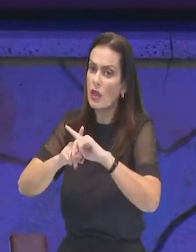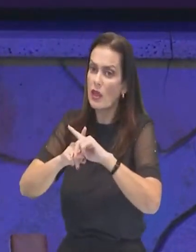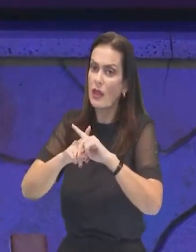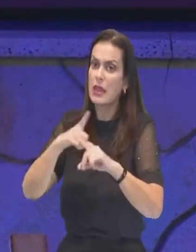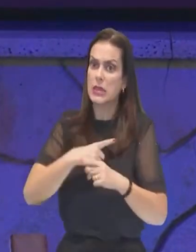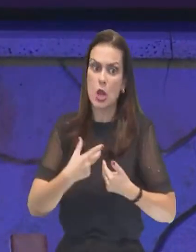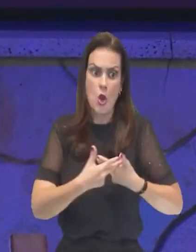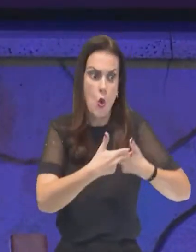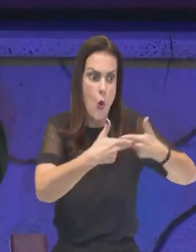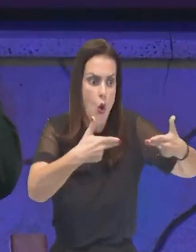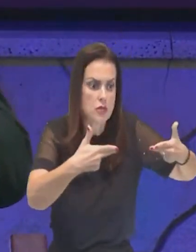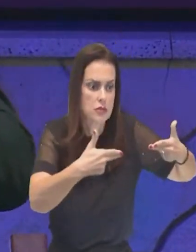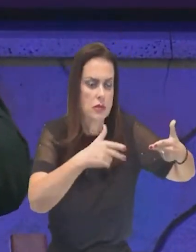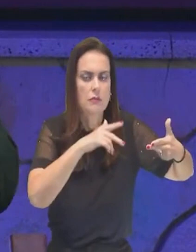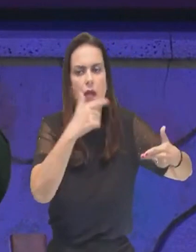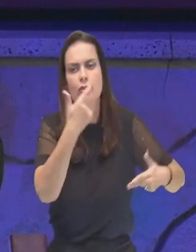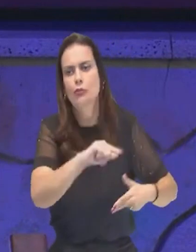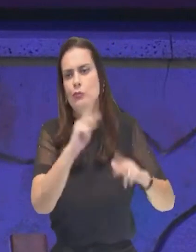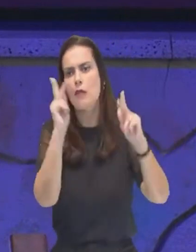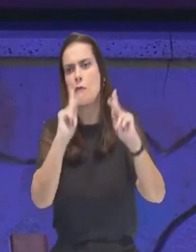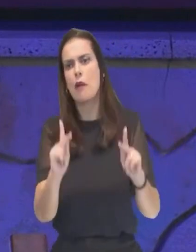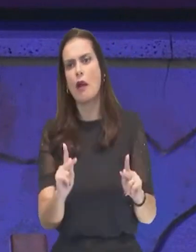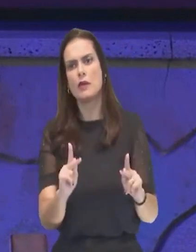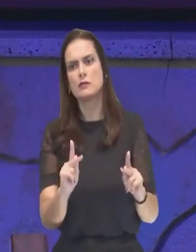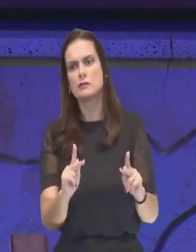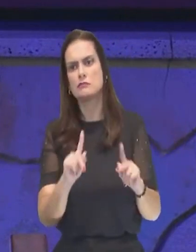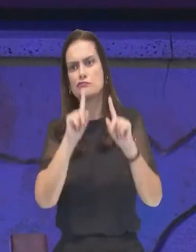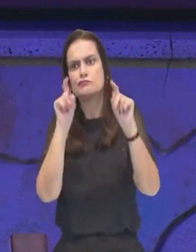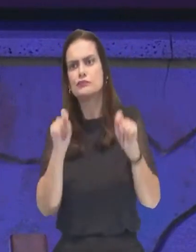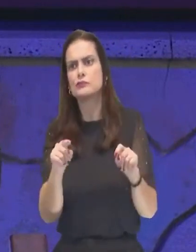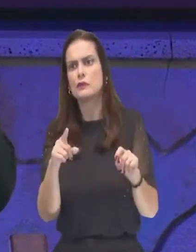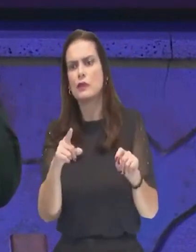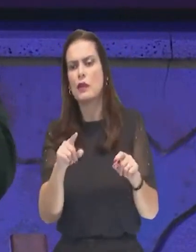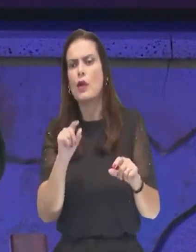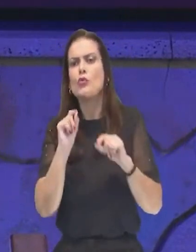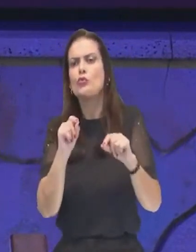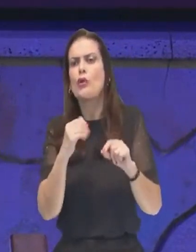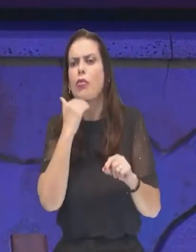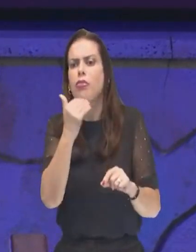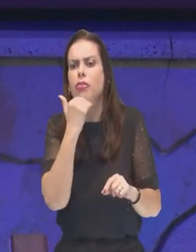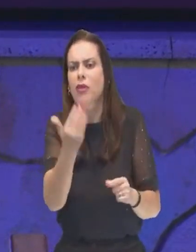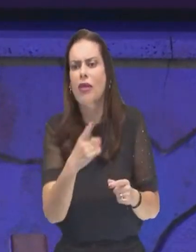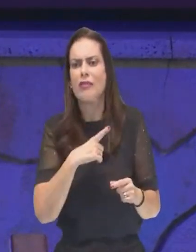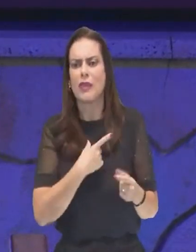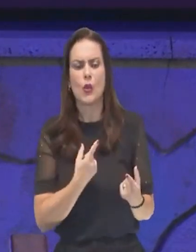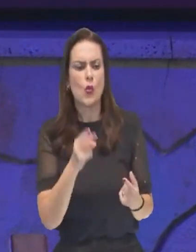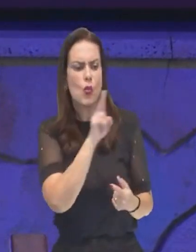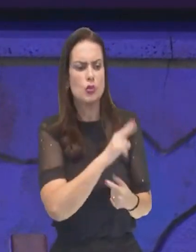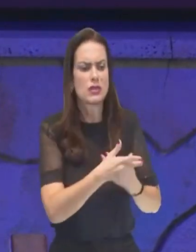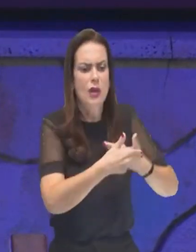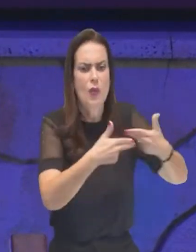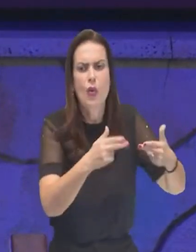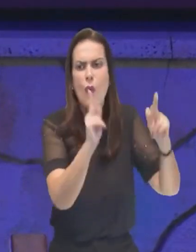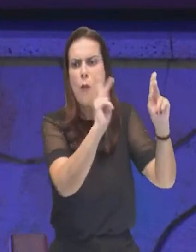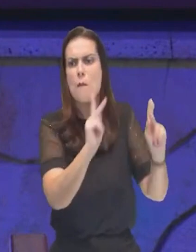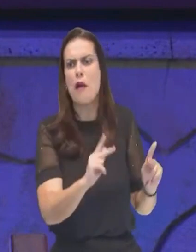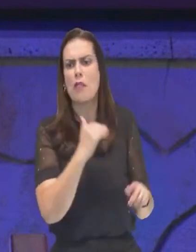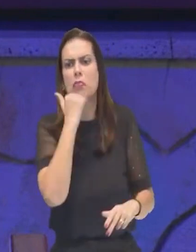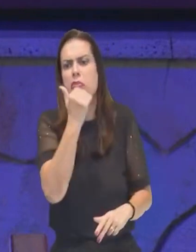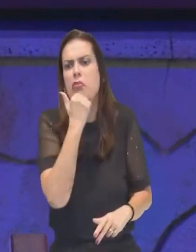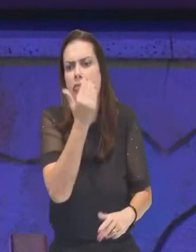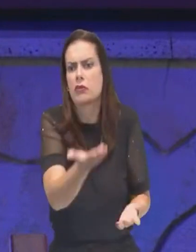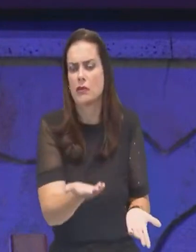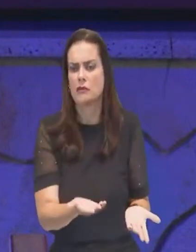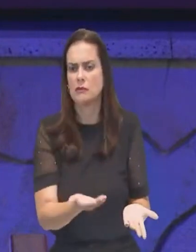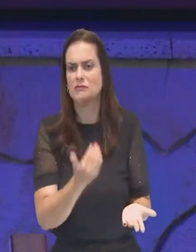coisas se não temos paz no coração, queridos? O que adianta ter coisas se nós não conseguimos usufruir com paz aquilo que nós temos? De